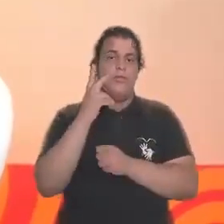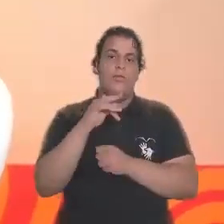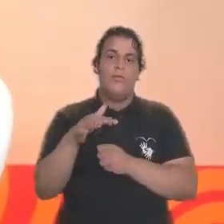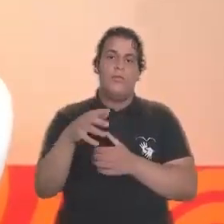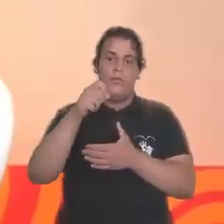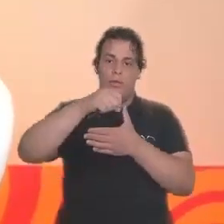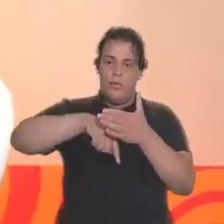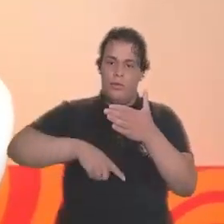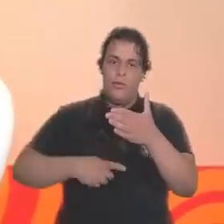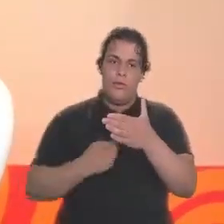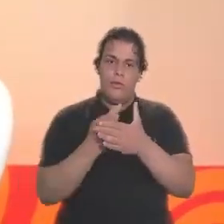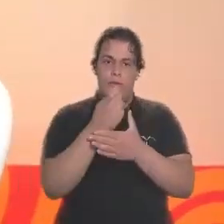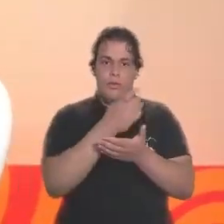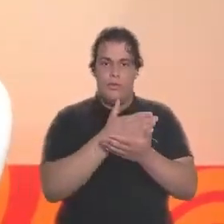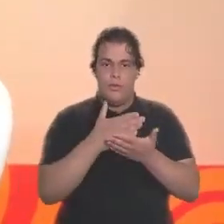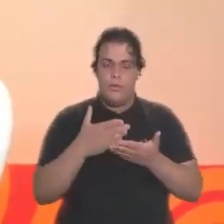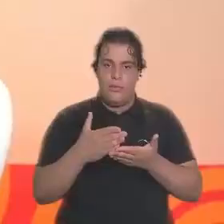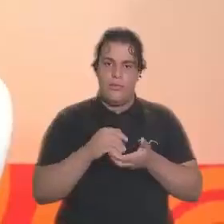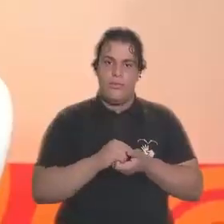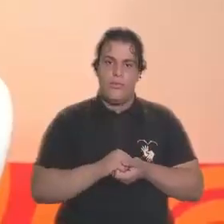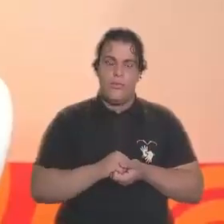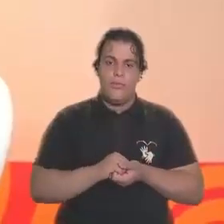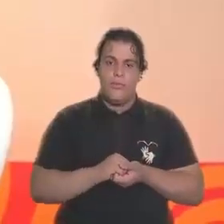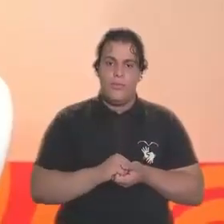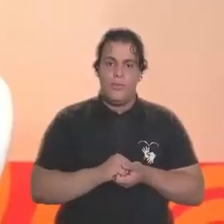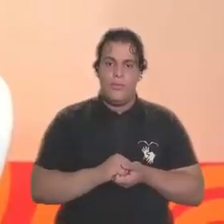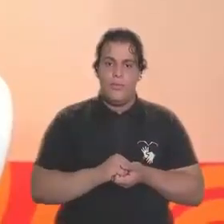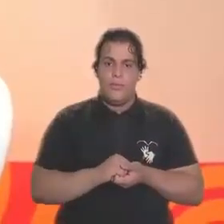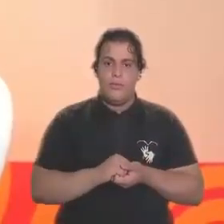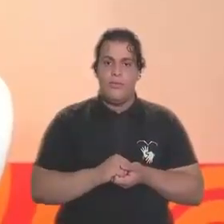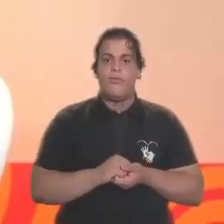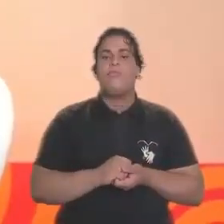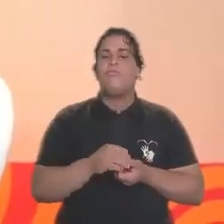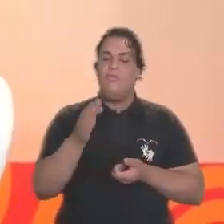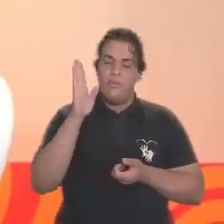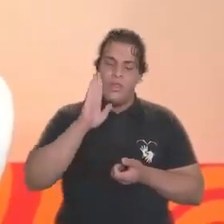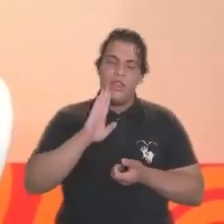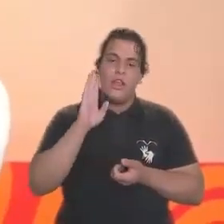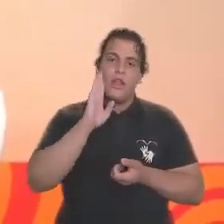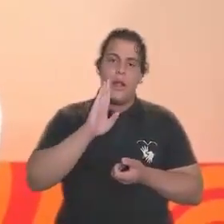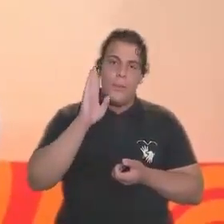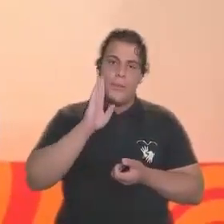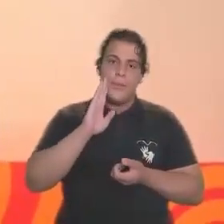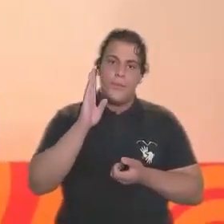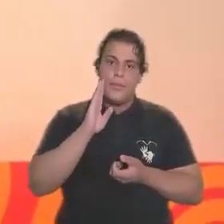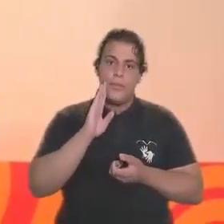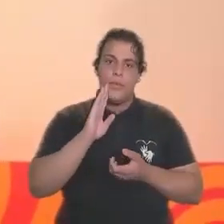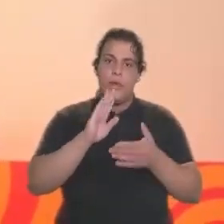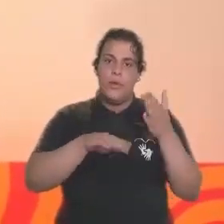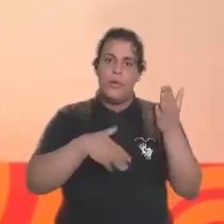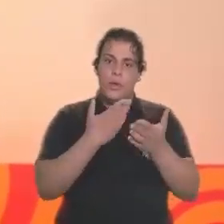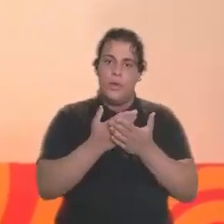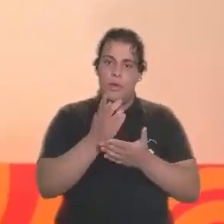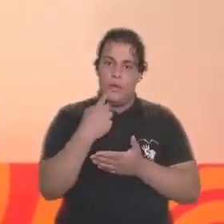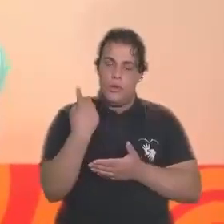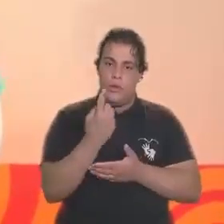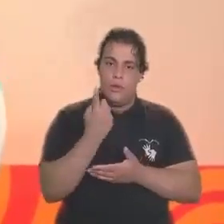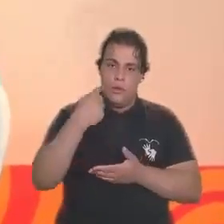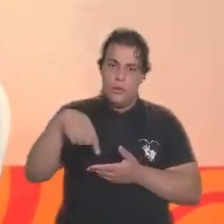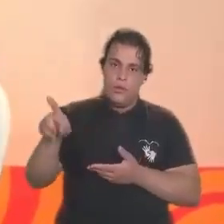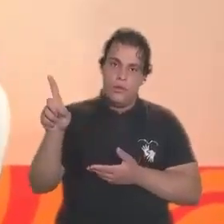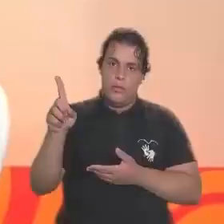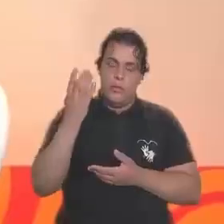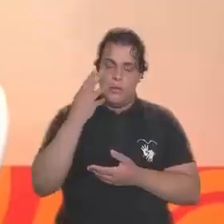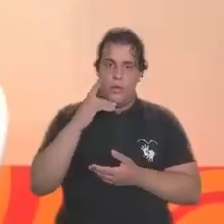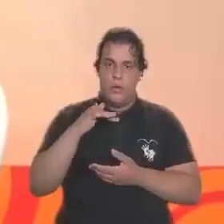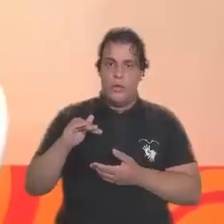plantio está iniciando e a gente está contabilizando. E isso está sendo muito interessante. em algumas escolas que a gente foi, com algumas